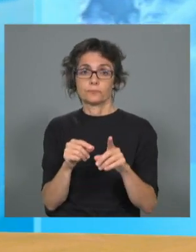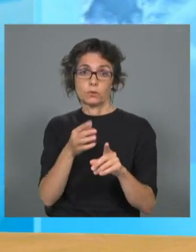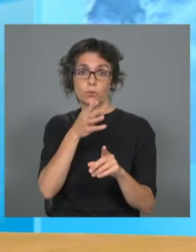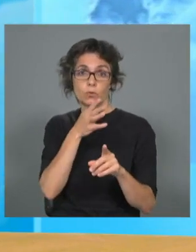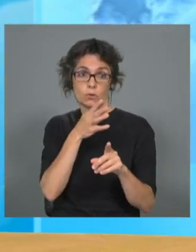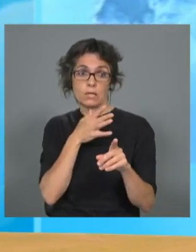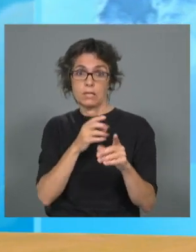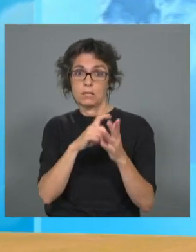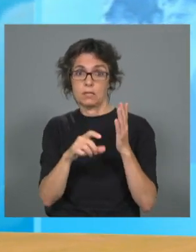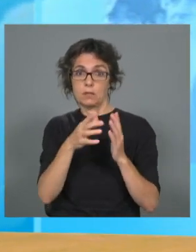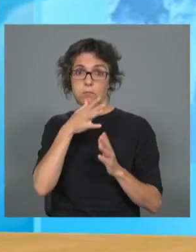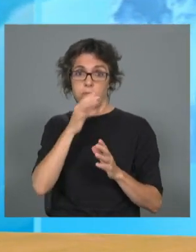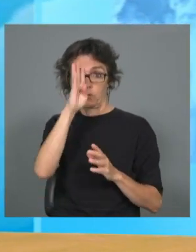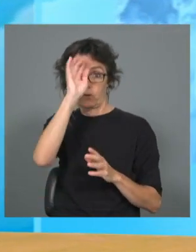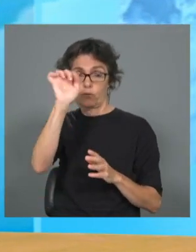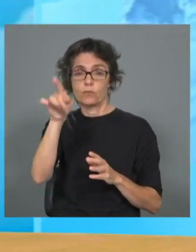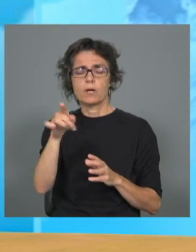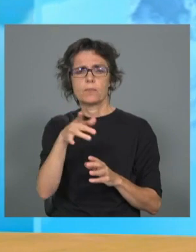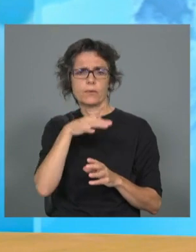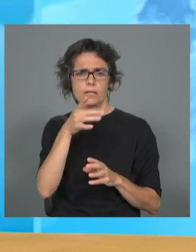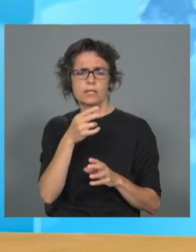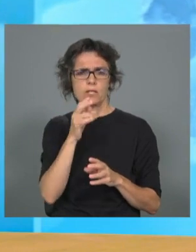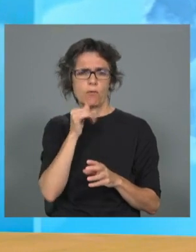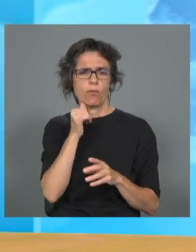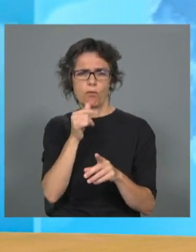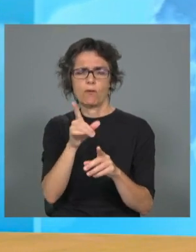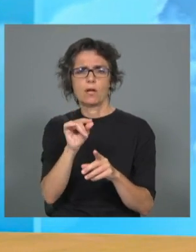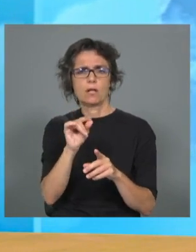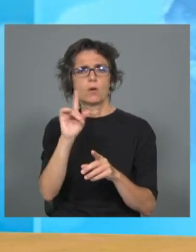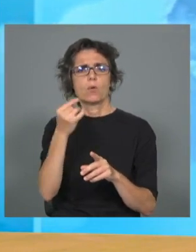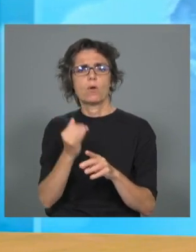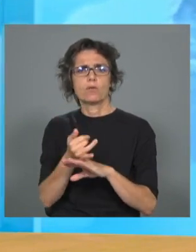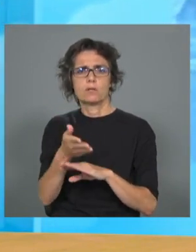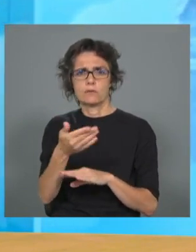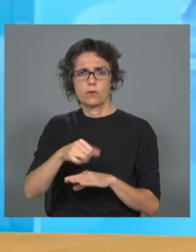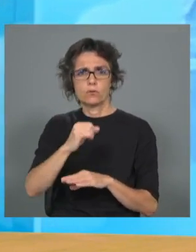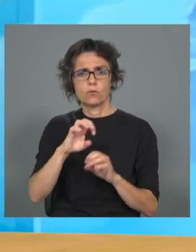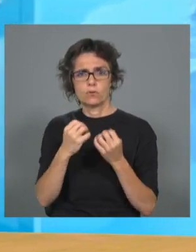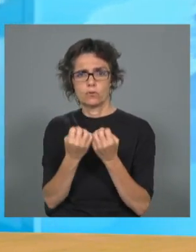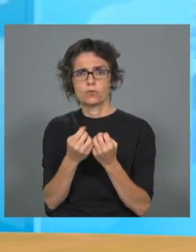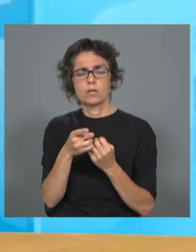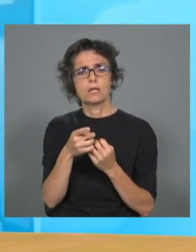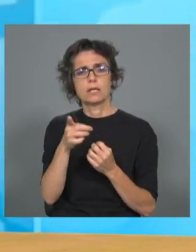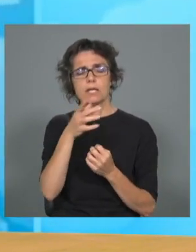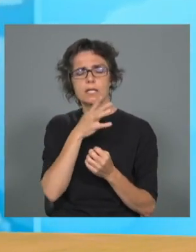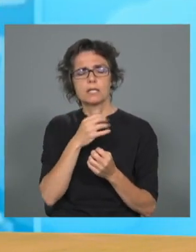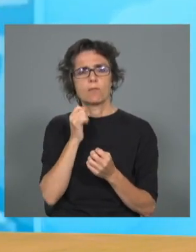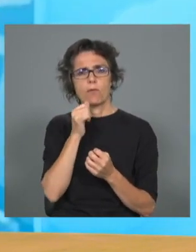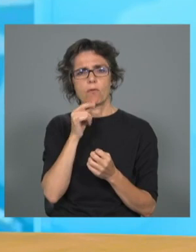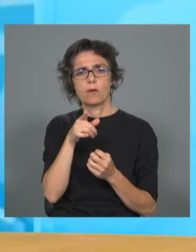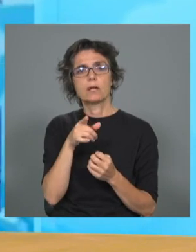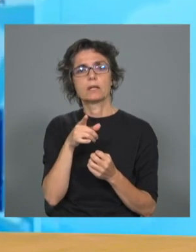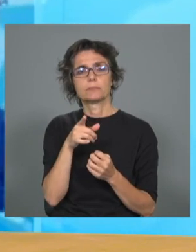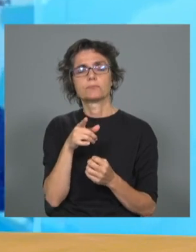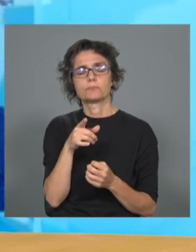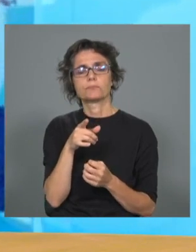Papa Francisco, também dizer que muitas vezes, e até no campo da intervenção social, que é preciso, vemos e até lemos